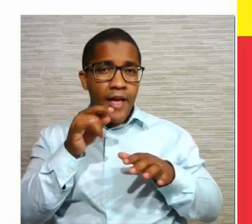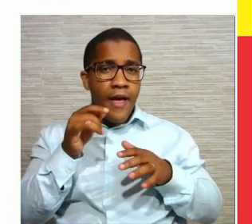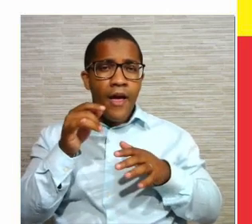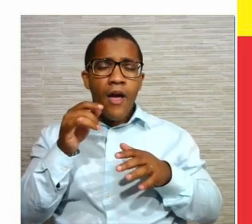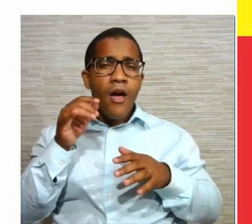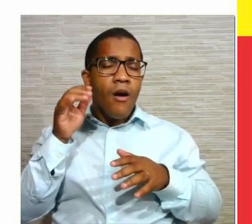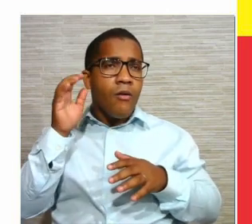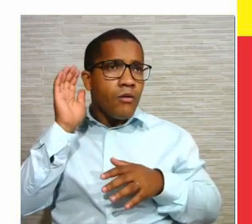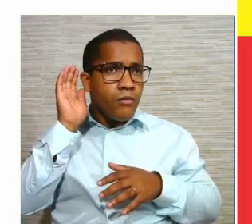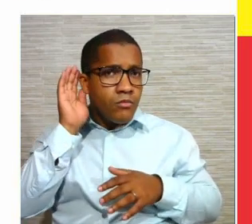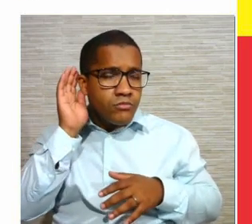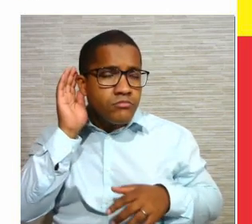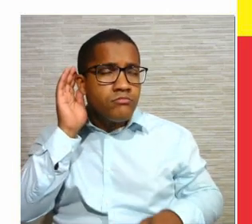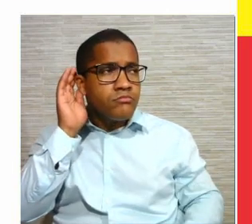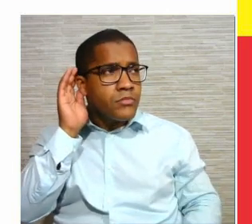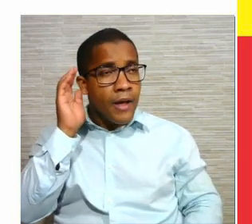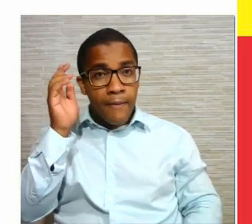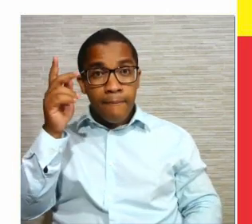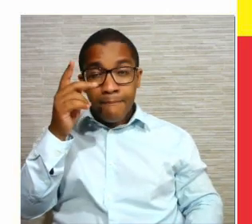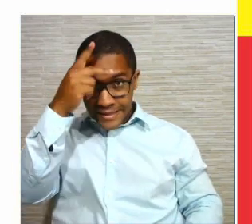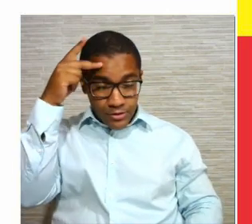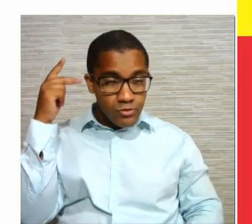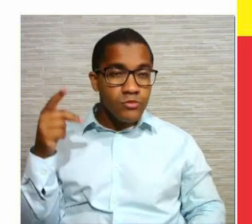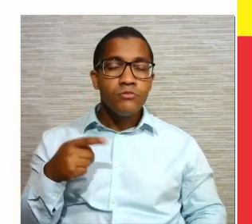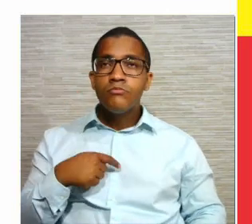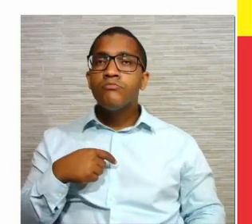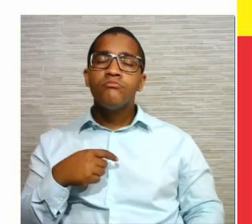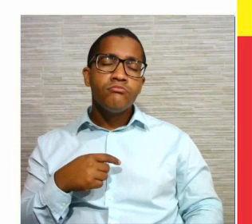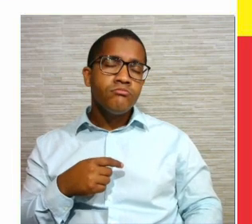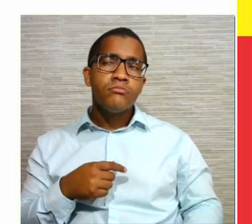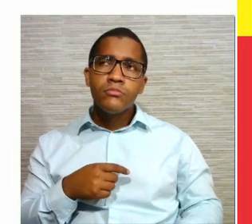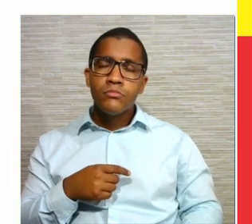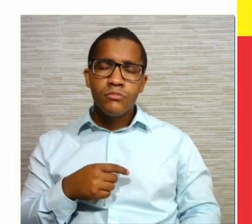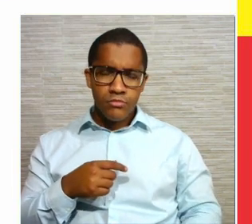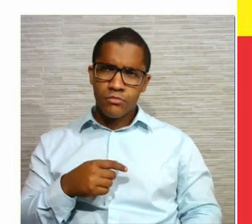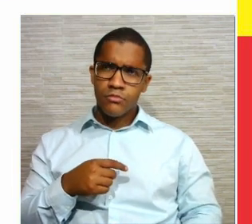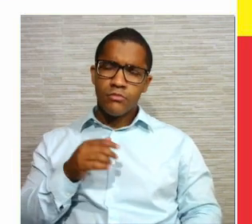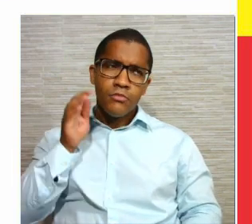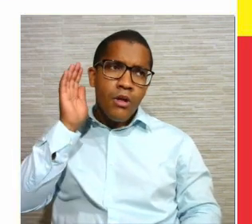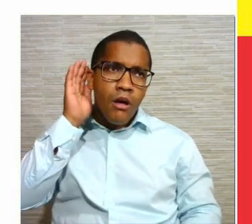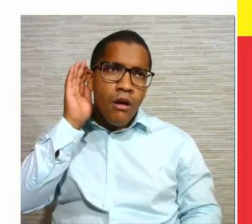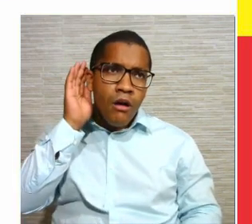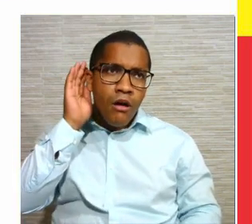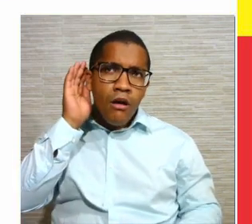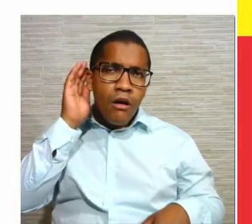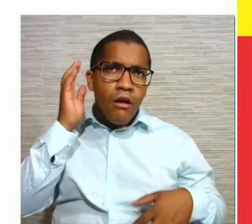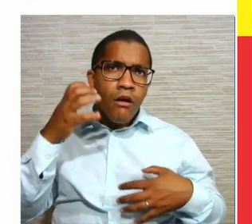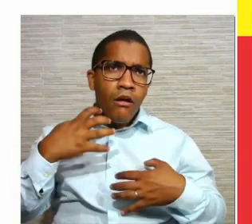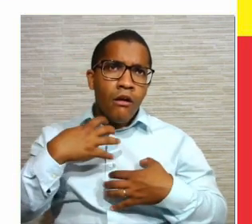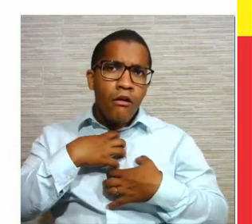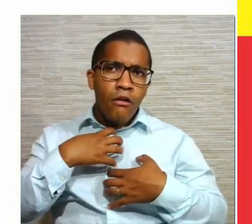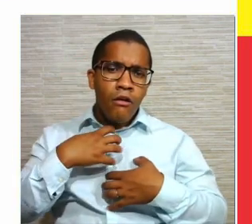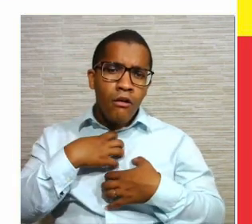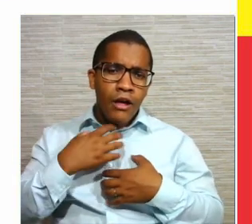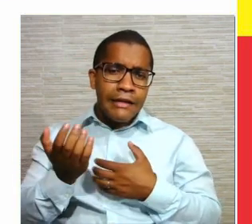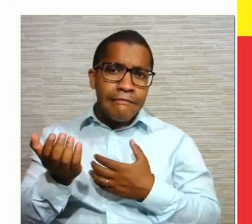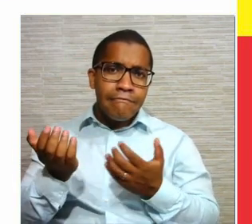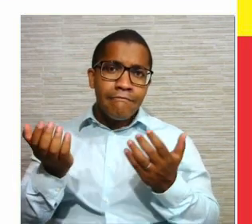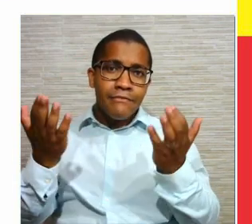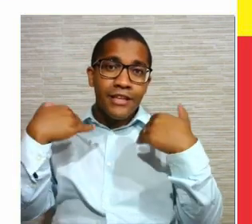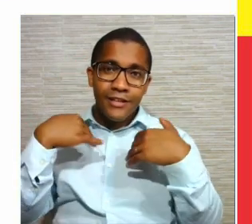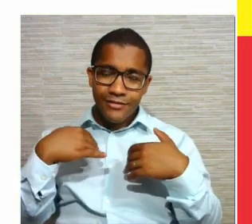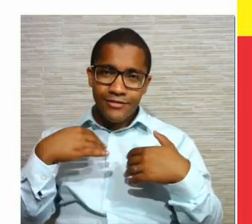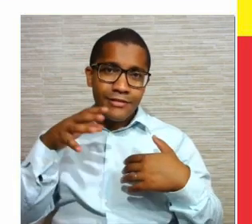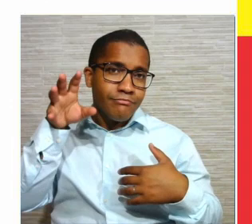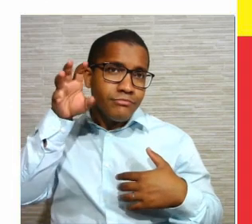maneira subliminar, sem que o espectador perceba claramente e acabe interiorizando como um repertório do